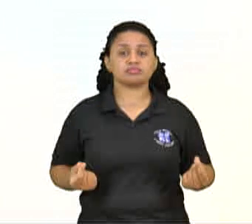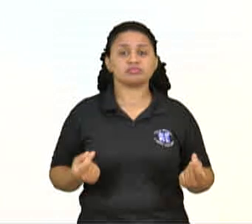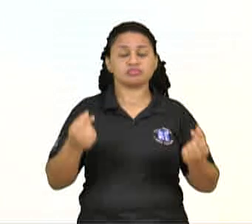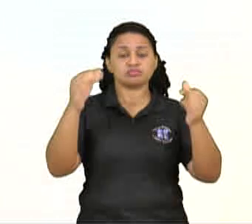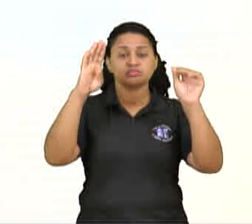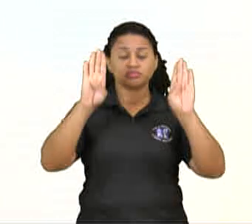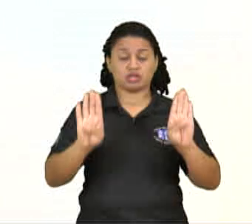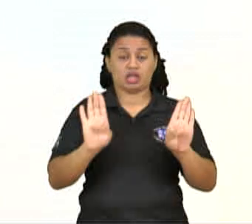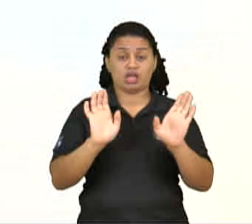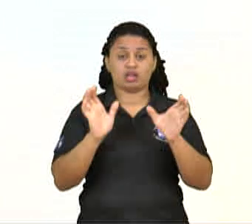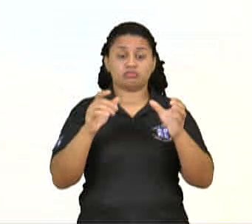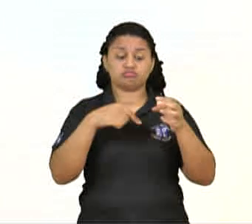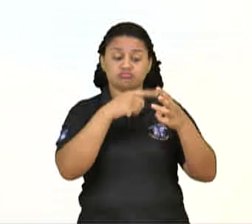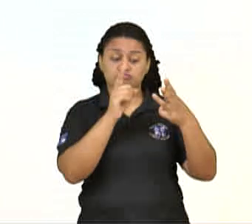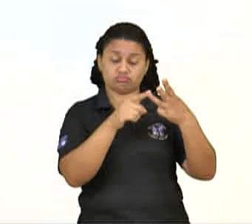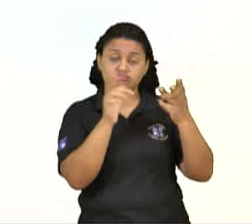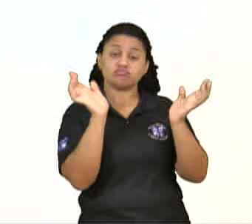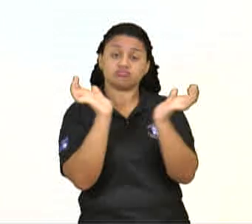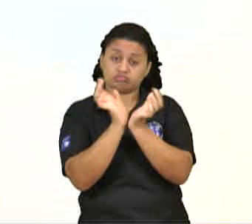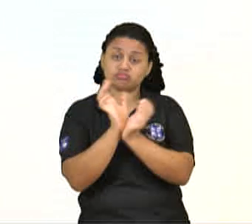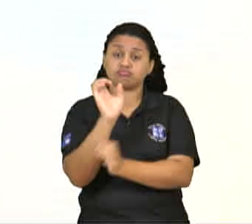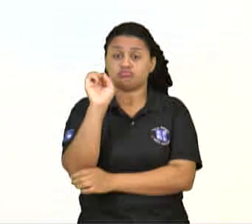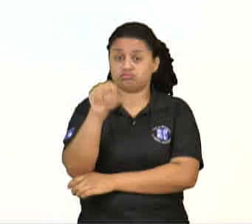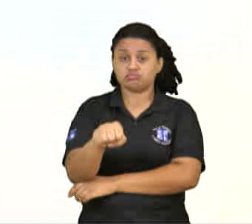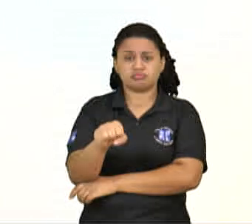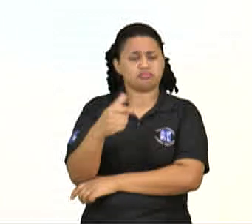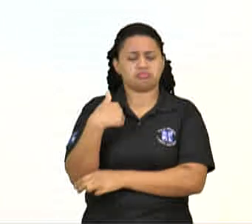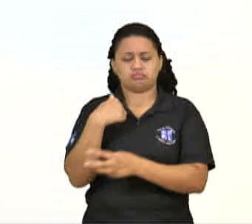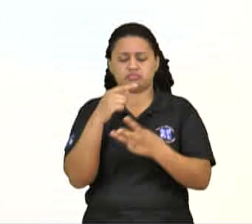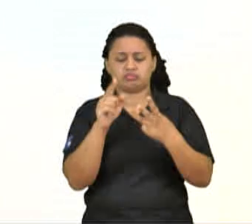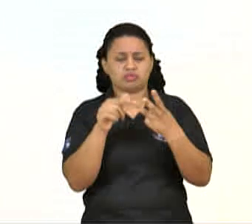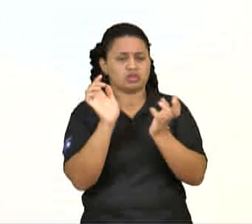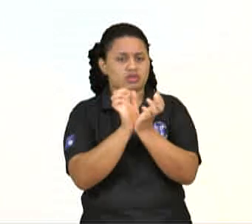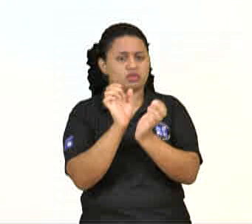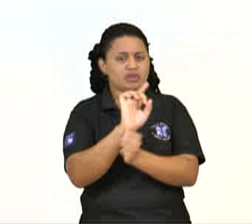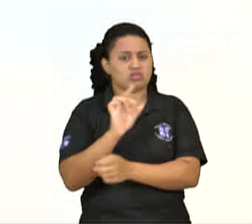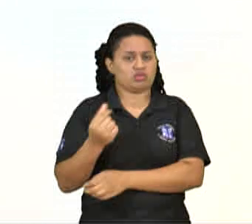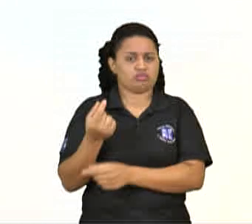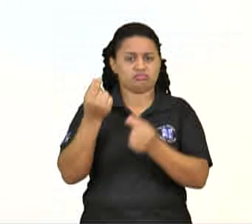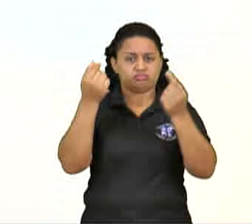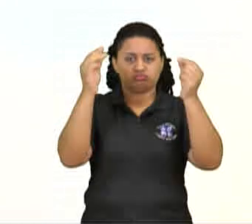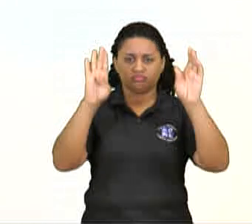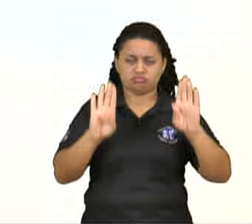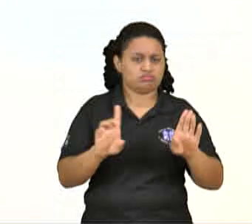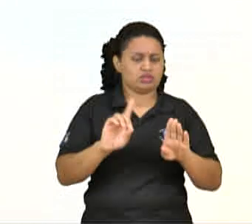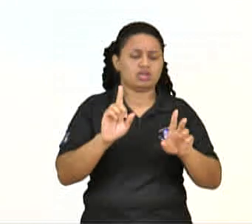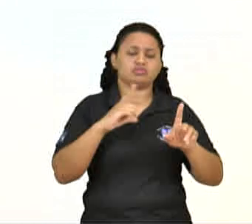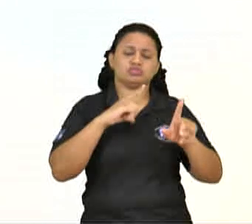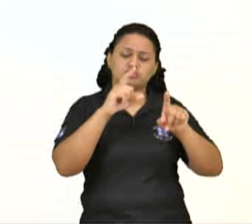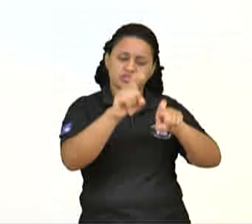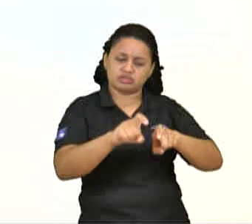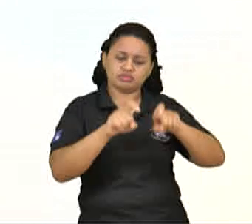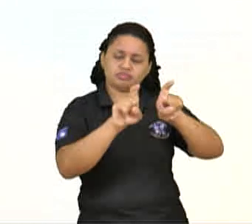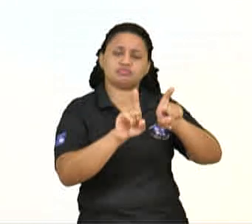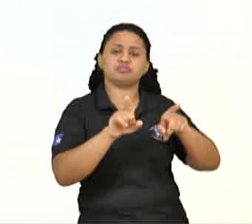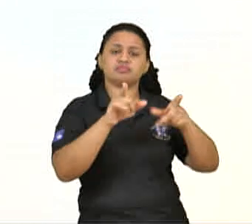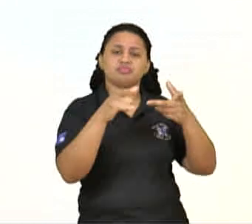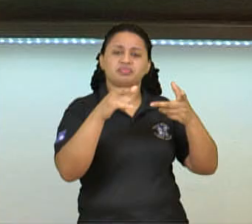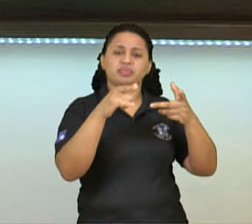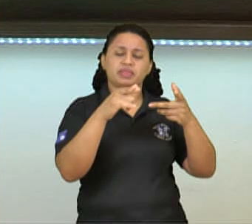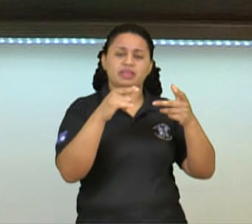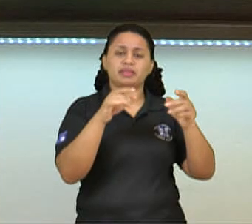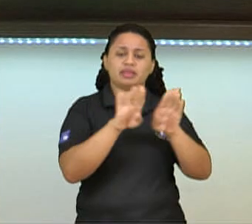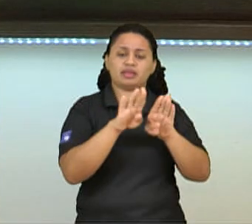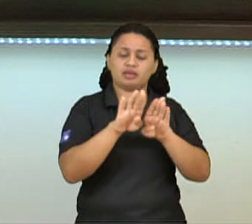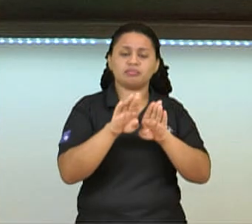do terceiro estado. O terceiro estado não era composto apenas pela burguesia, existiam os camponeses, existiam os sans-culottes, que